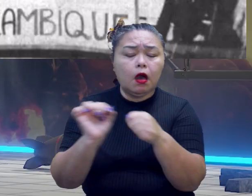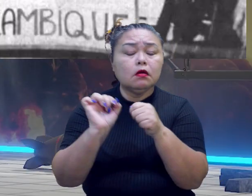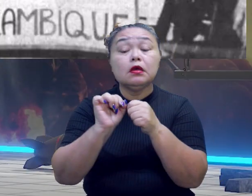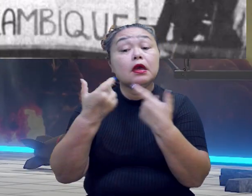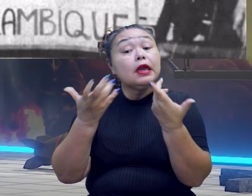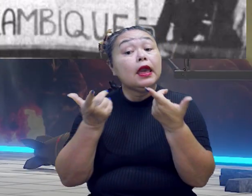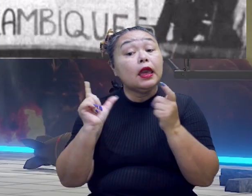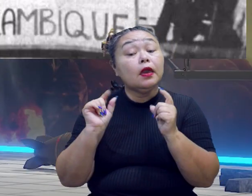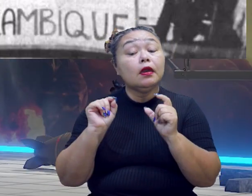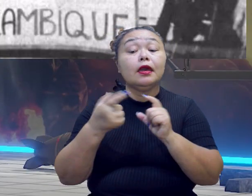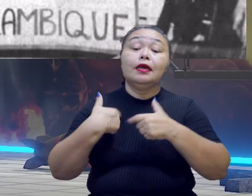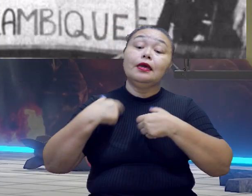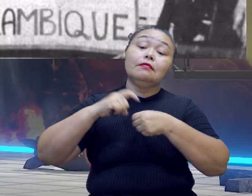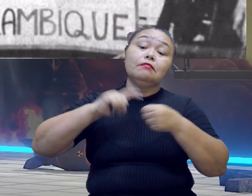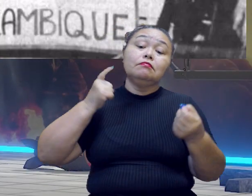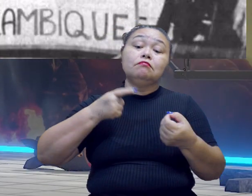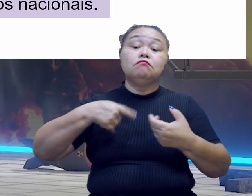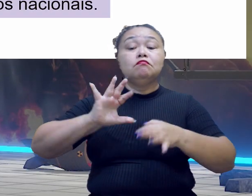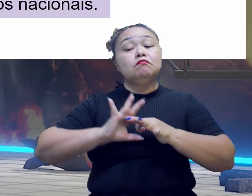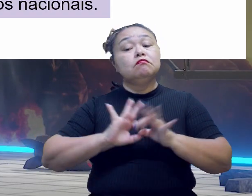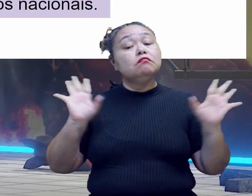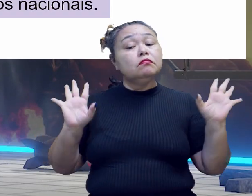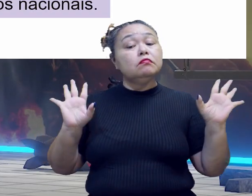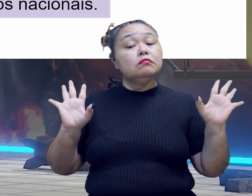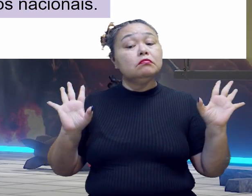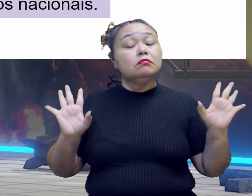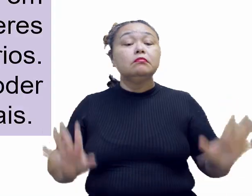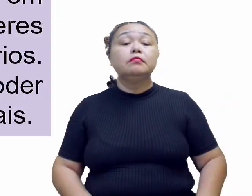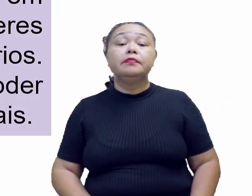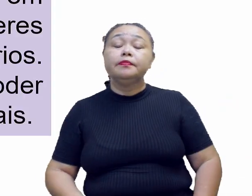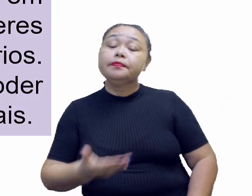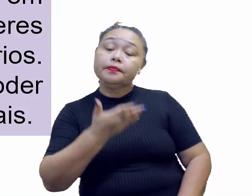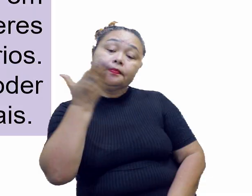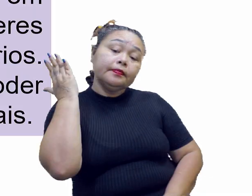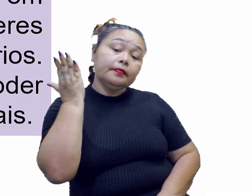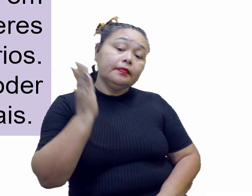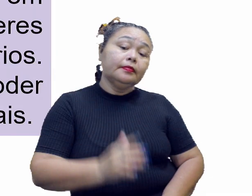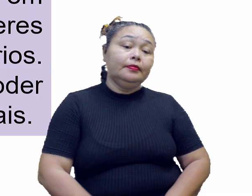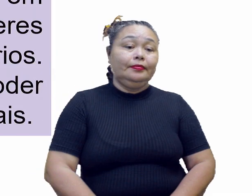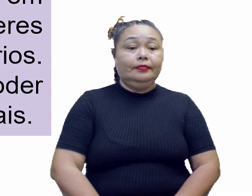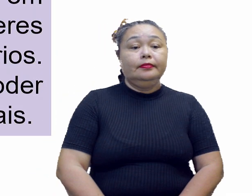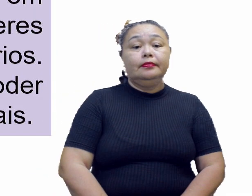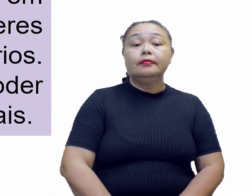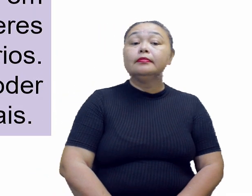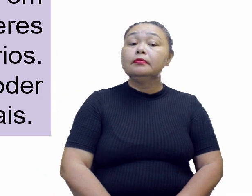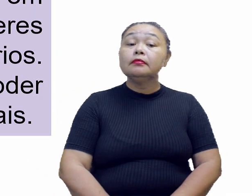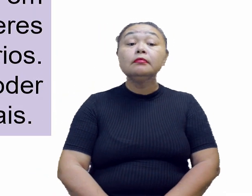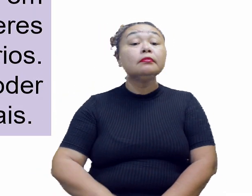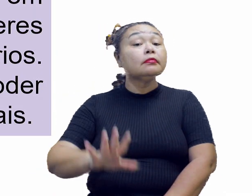de independência. Da tela para vocês, olha aí.